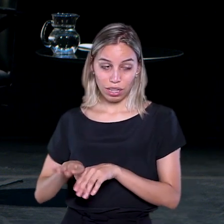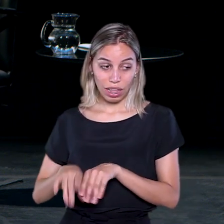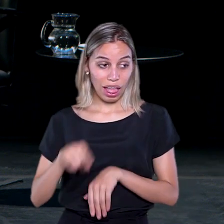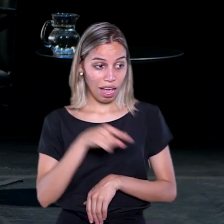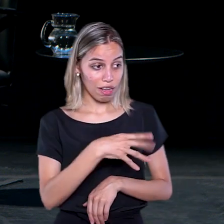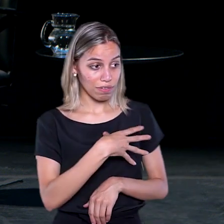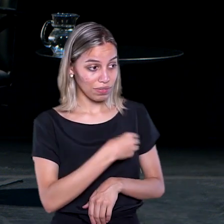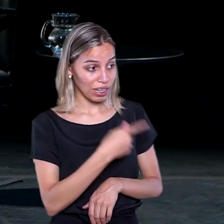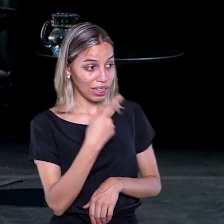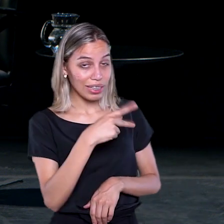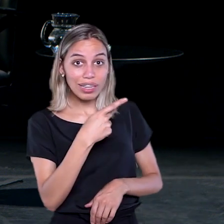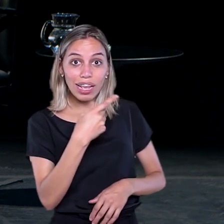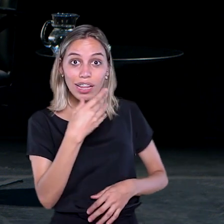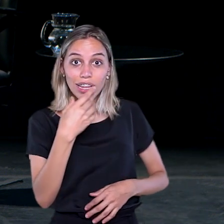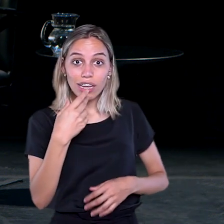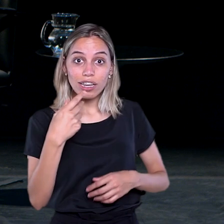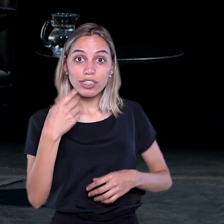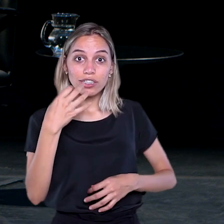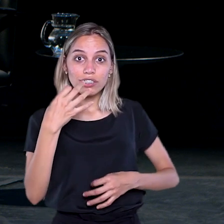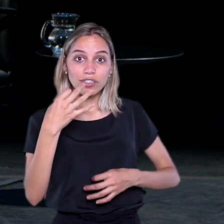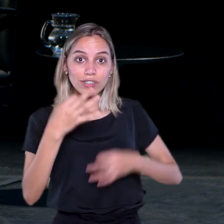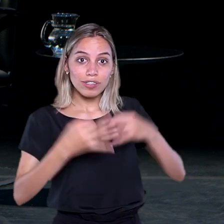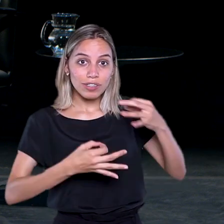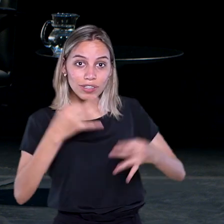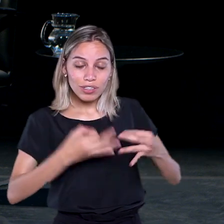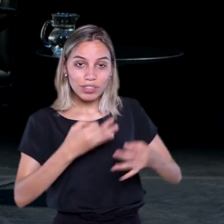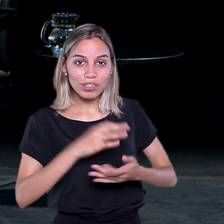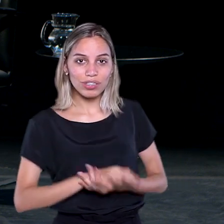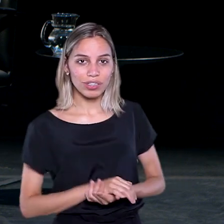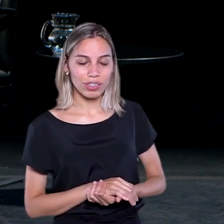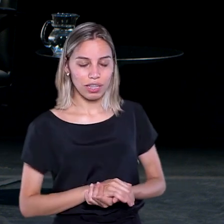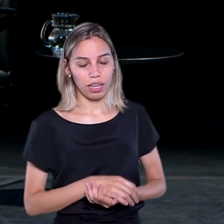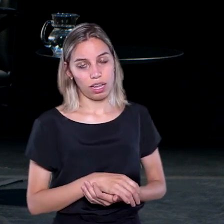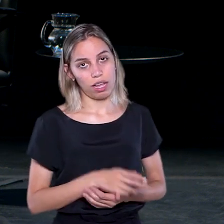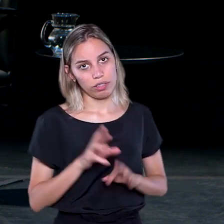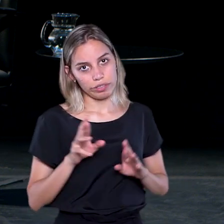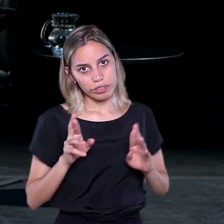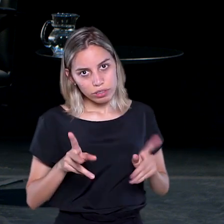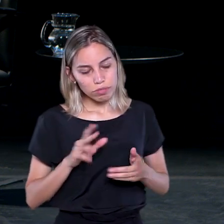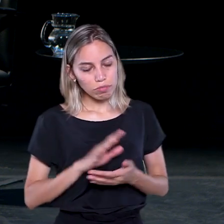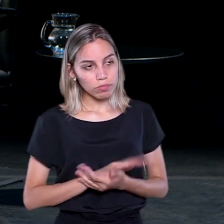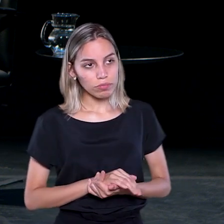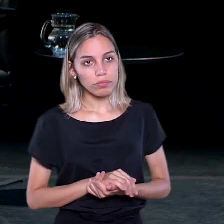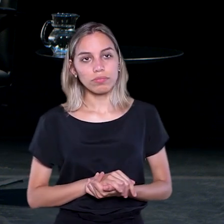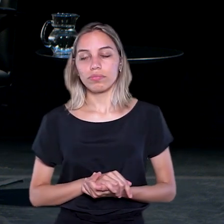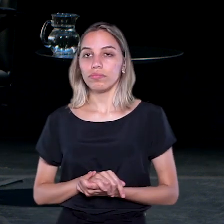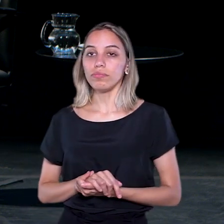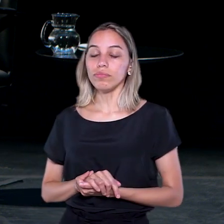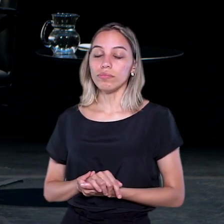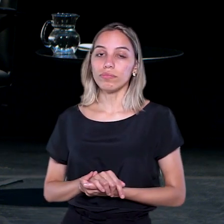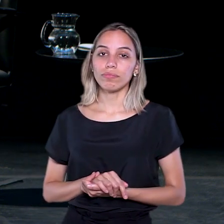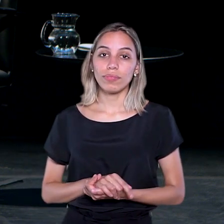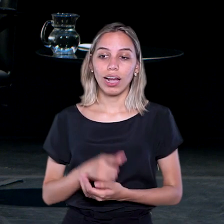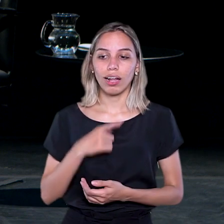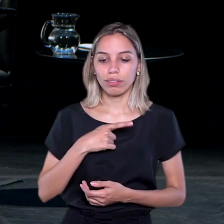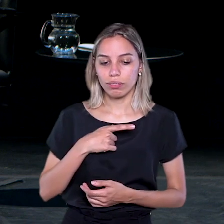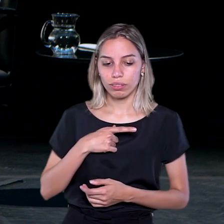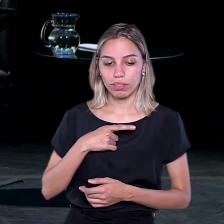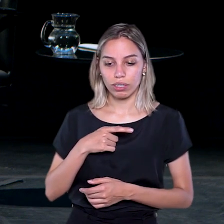gente está falando também. Tá? Então, a gente tem a camada individual, a gente tem a camada interfamiliar, né, intrafamiliar, na